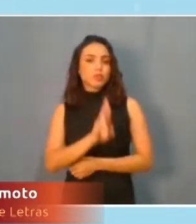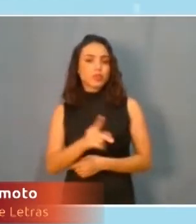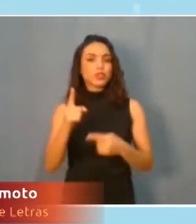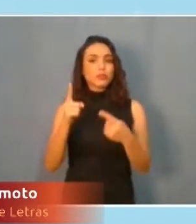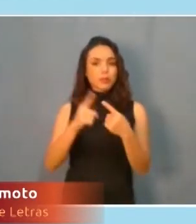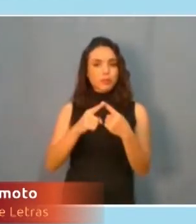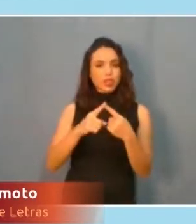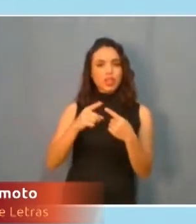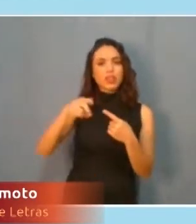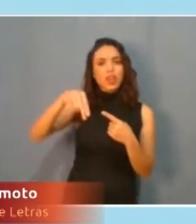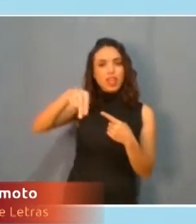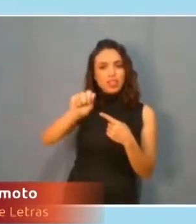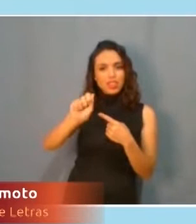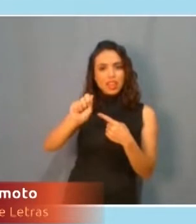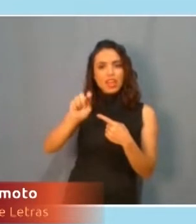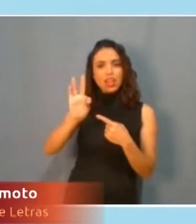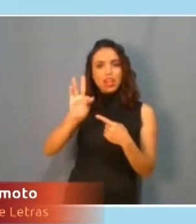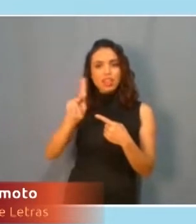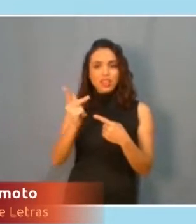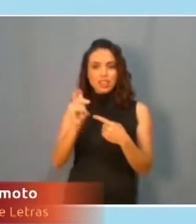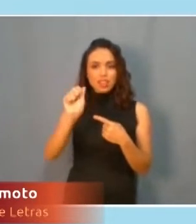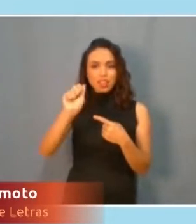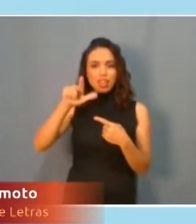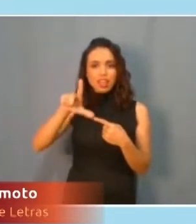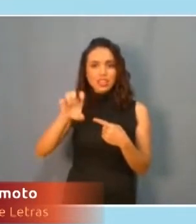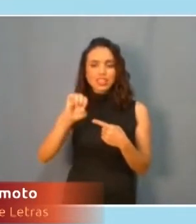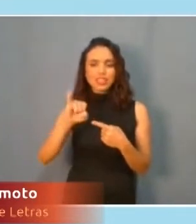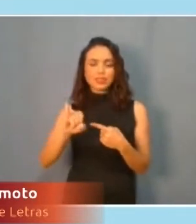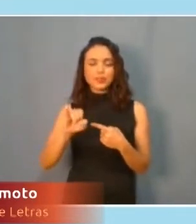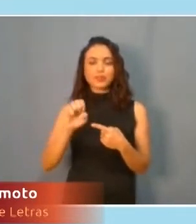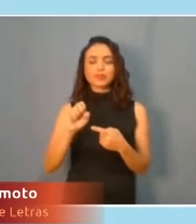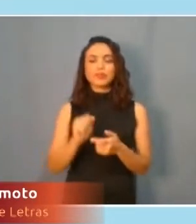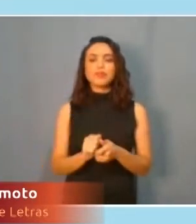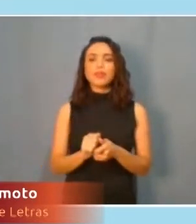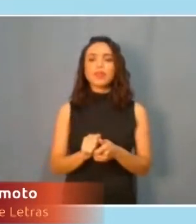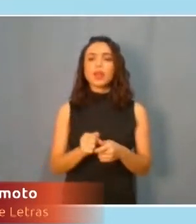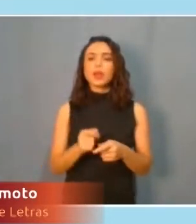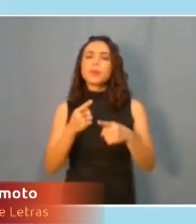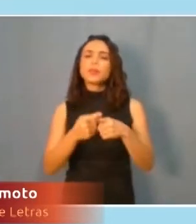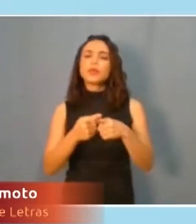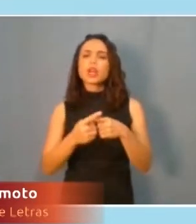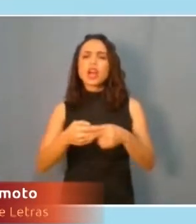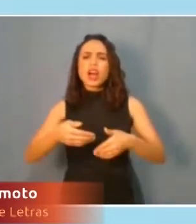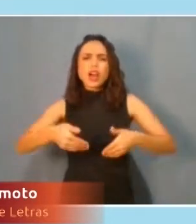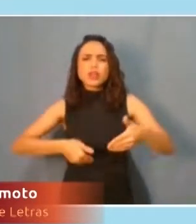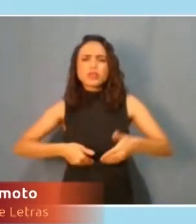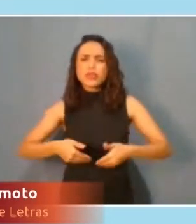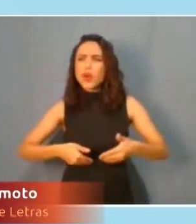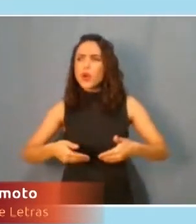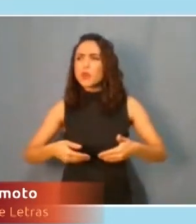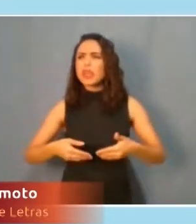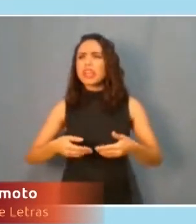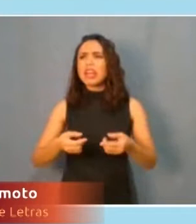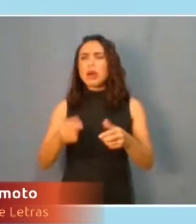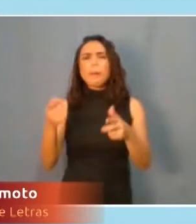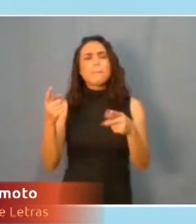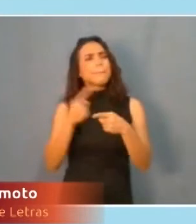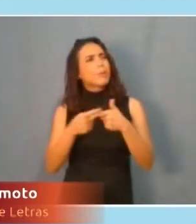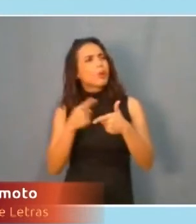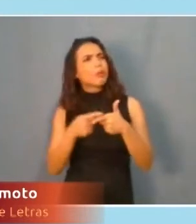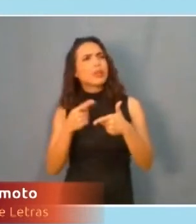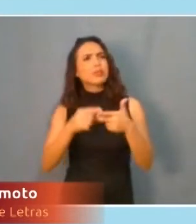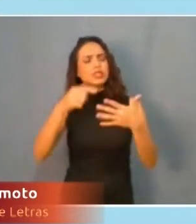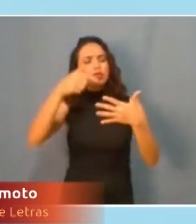Essa é uma pergunta difícil, porque a fome é um problema multicausal, né? Ela não é explicada por uma única